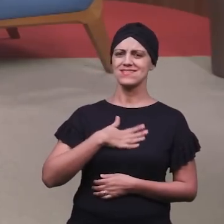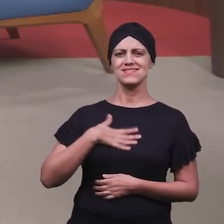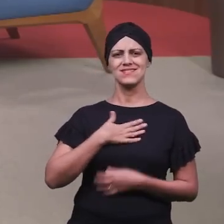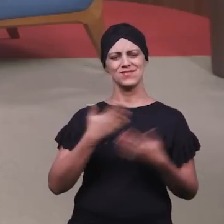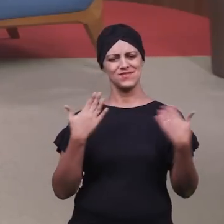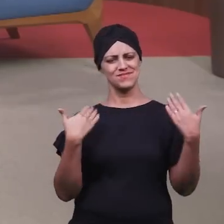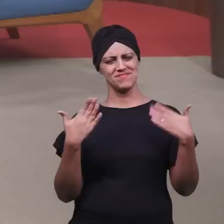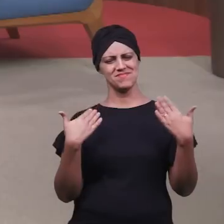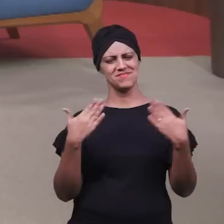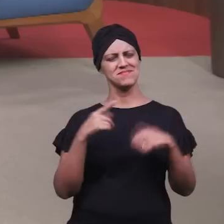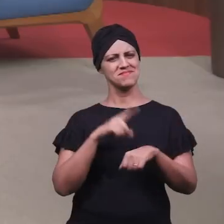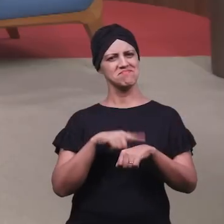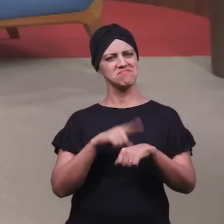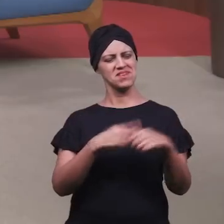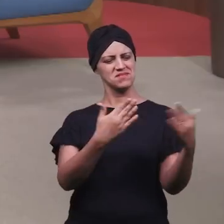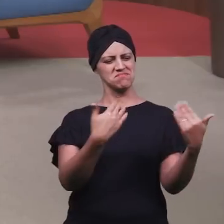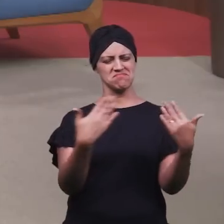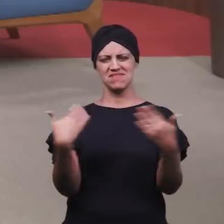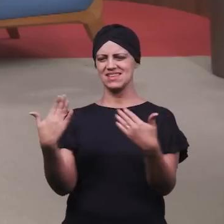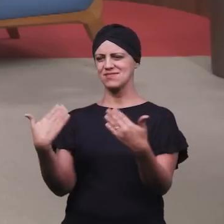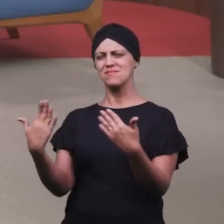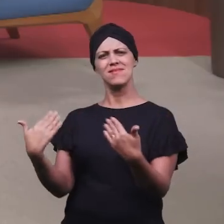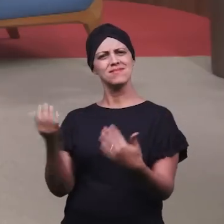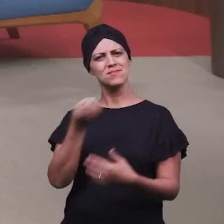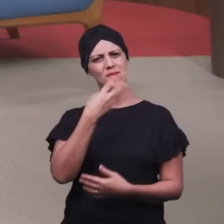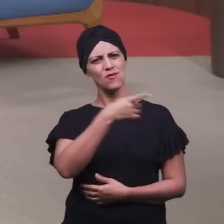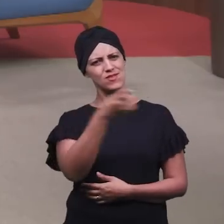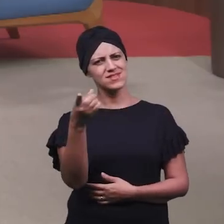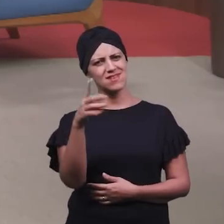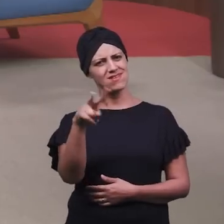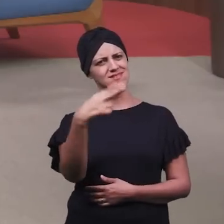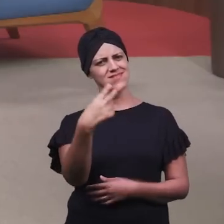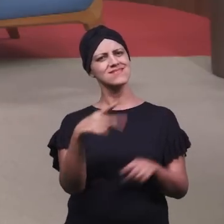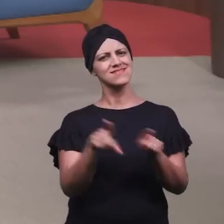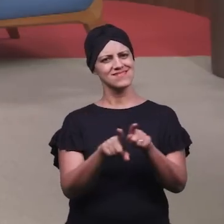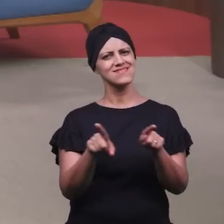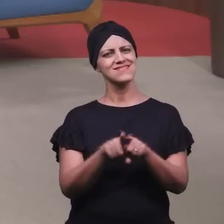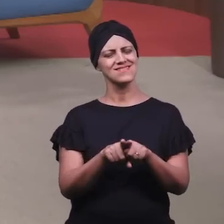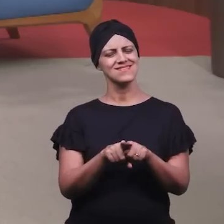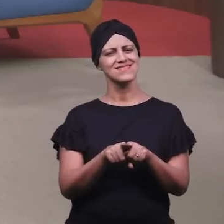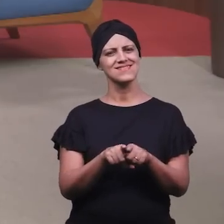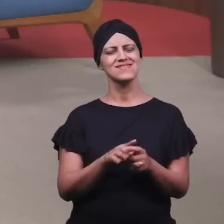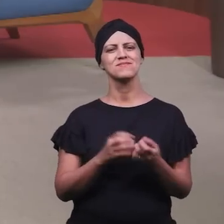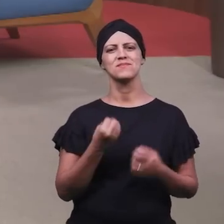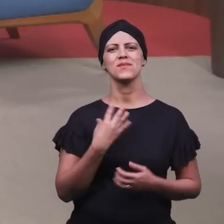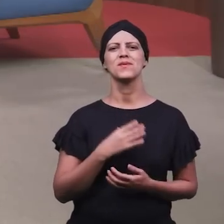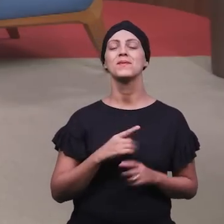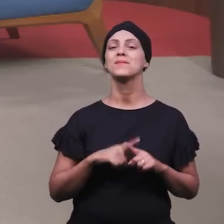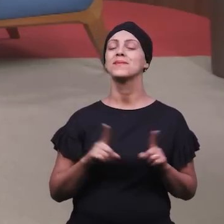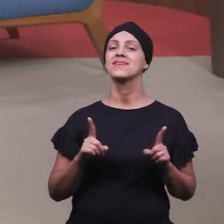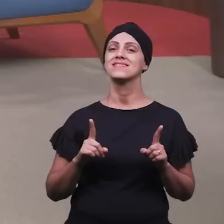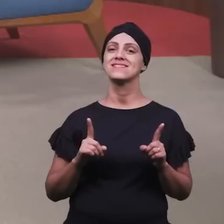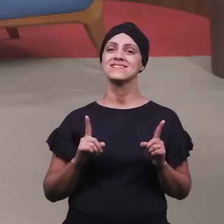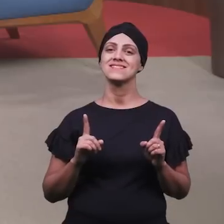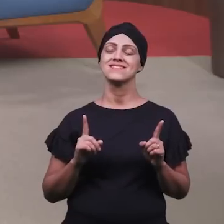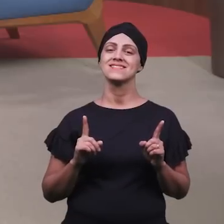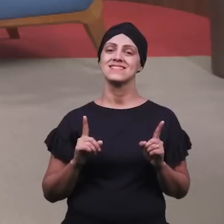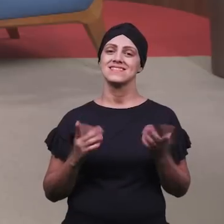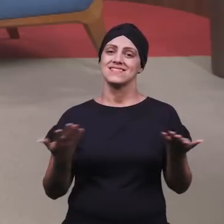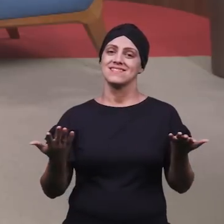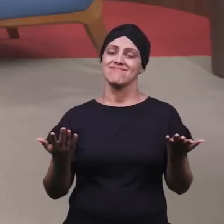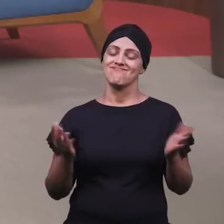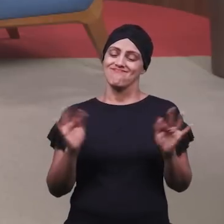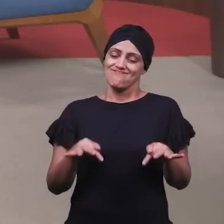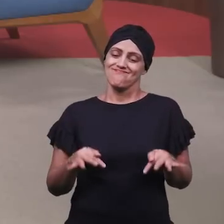quadro é extremamente agradável de se fazer, esse momento, esse bate-papo que a gente tem e os irmãos que estão em casa participando com a gente desse